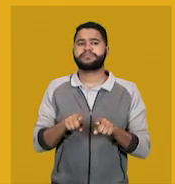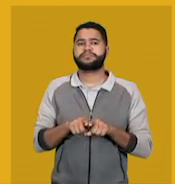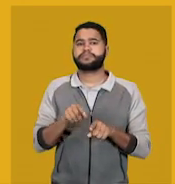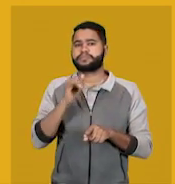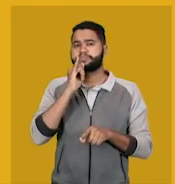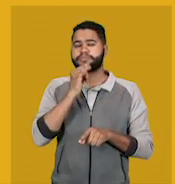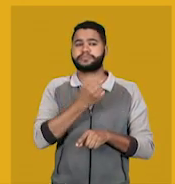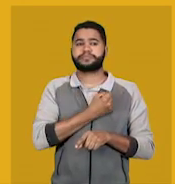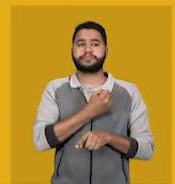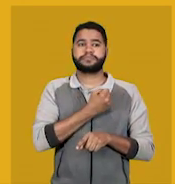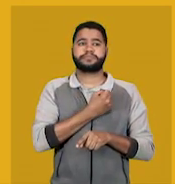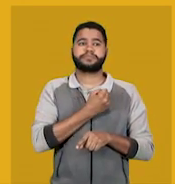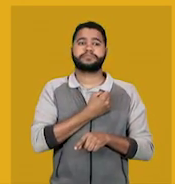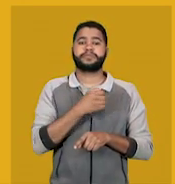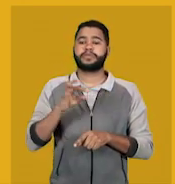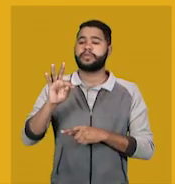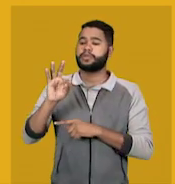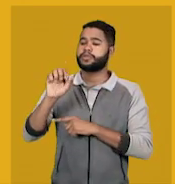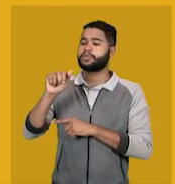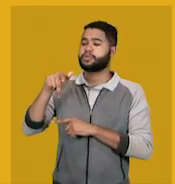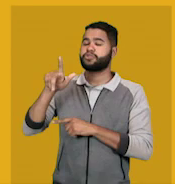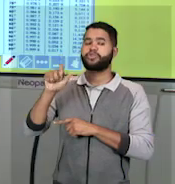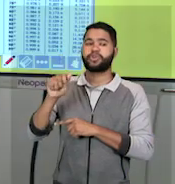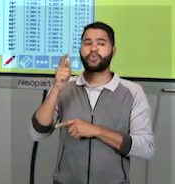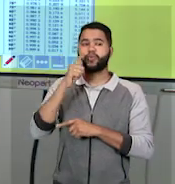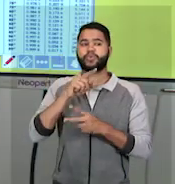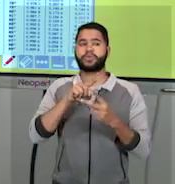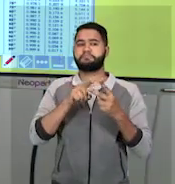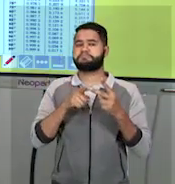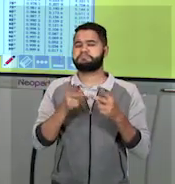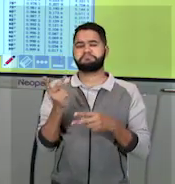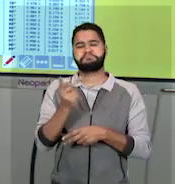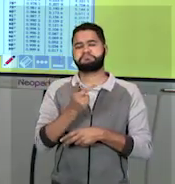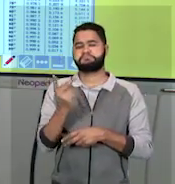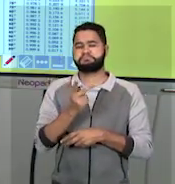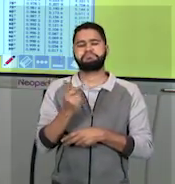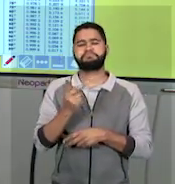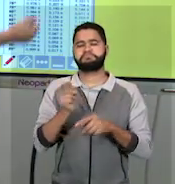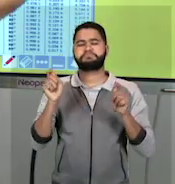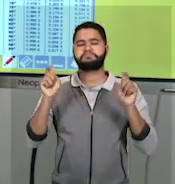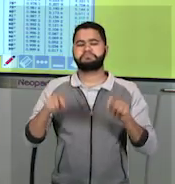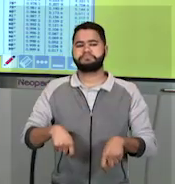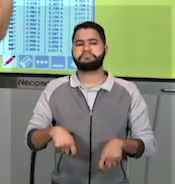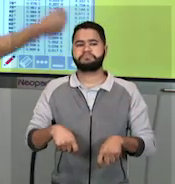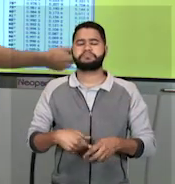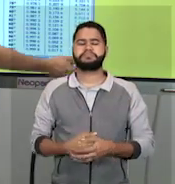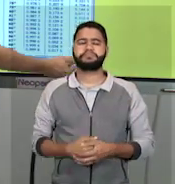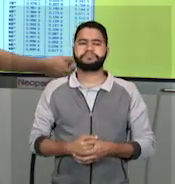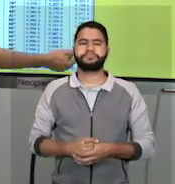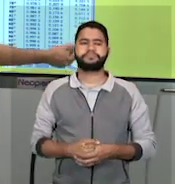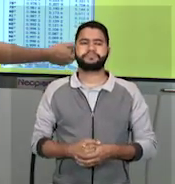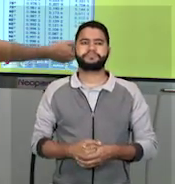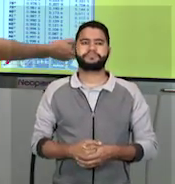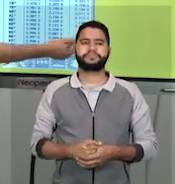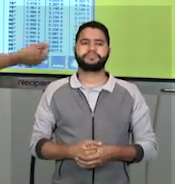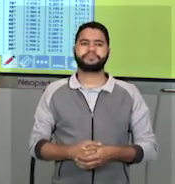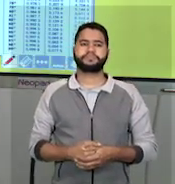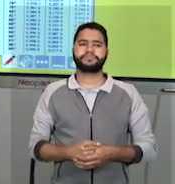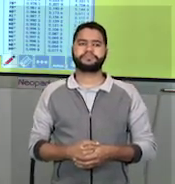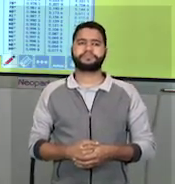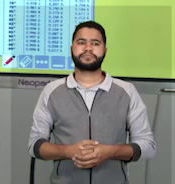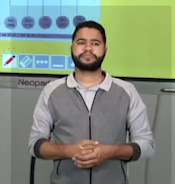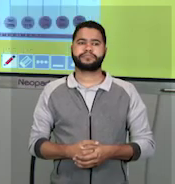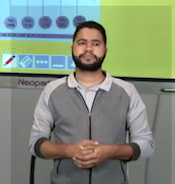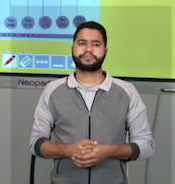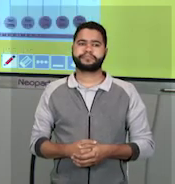pegar um valor desse de tangente e descobrir o ângulo também. Das duas formas são possíveis de analisar essa tabela.